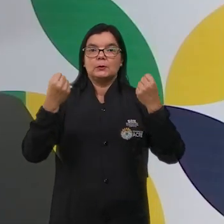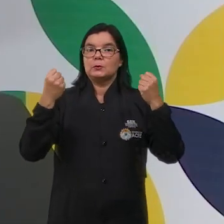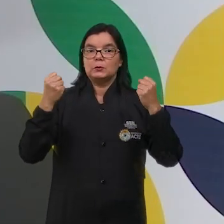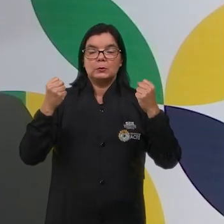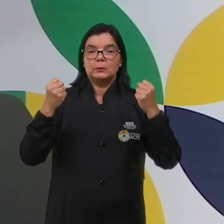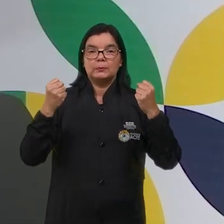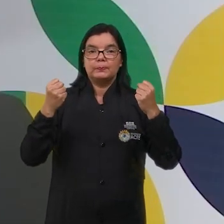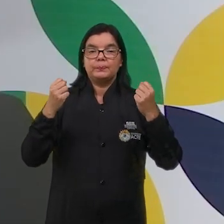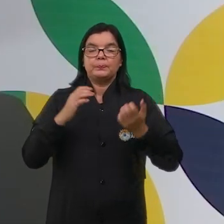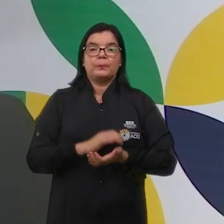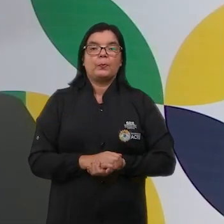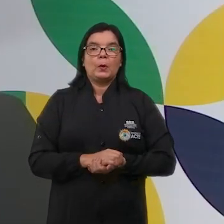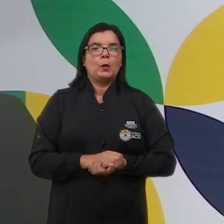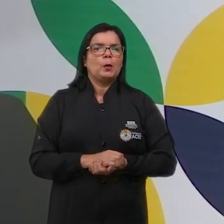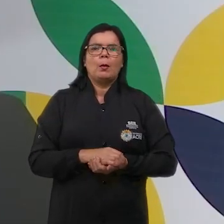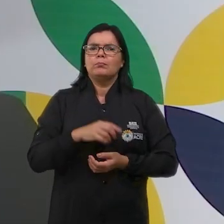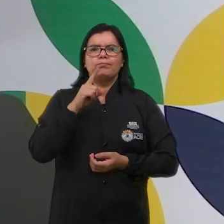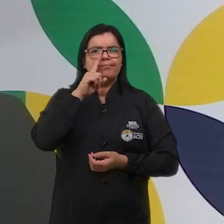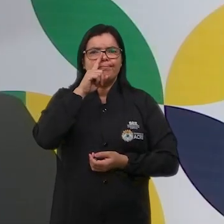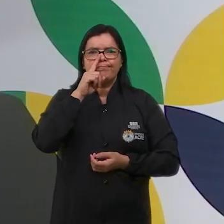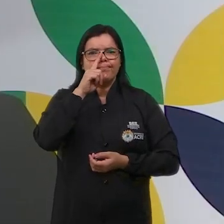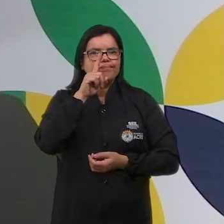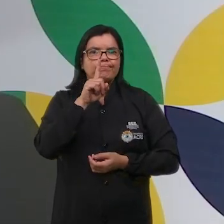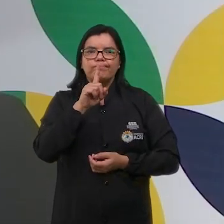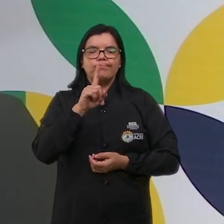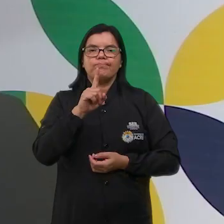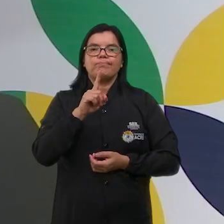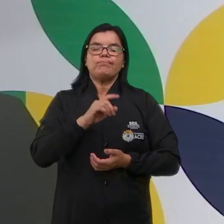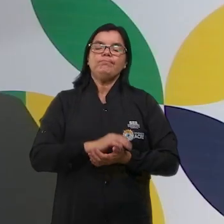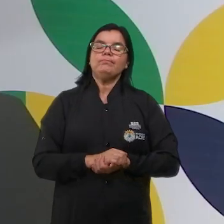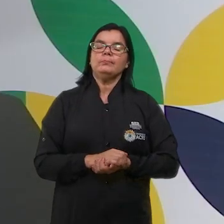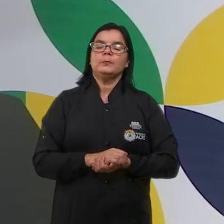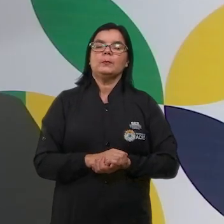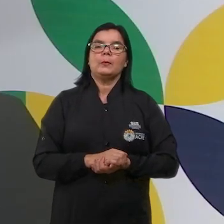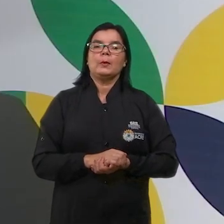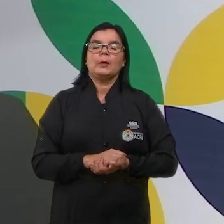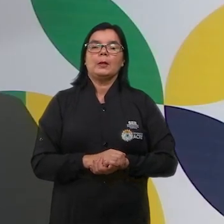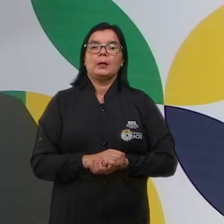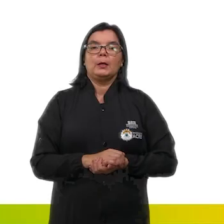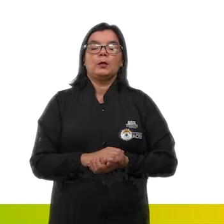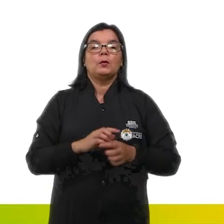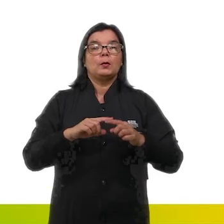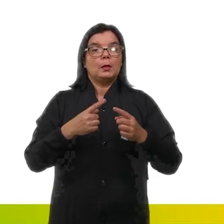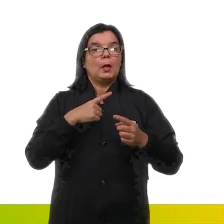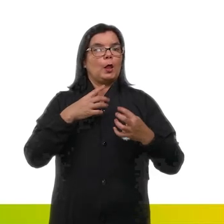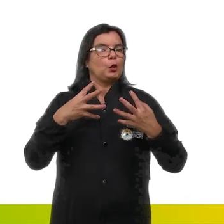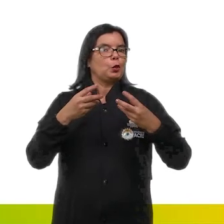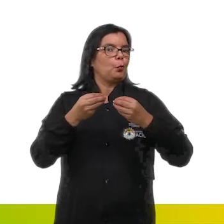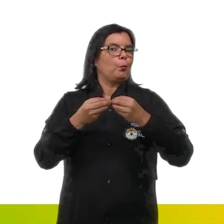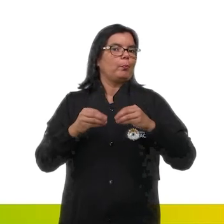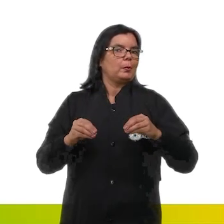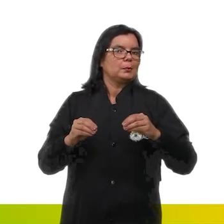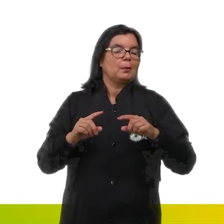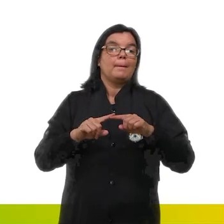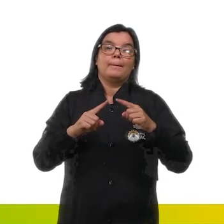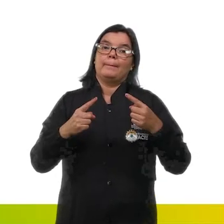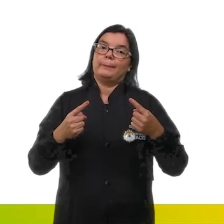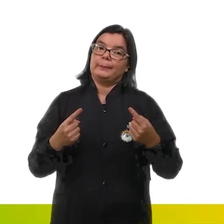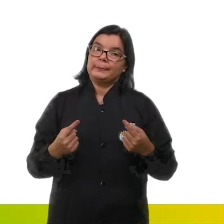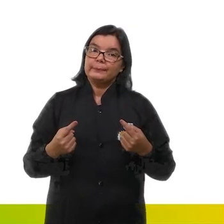não é prejudicial, não é todo recurso ergogênico que é prejudicial.